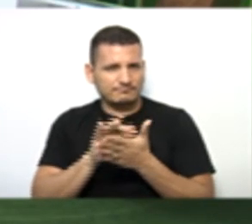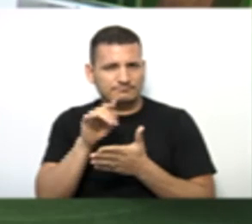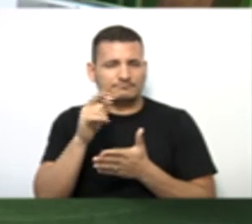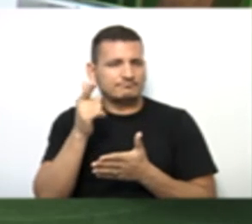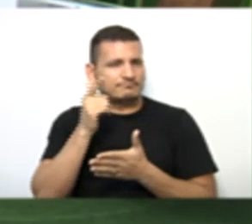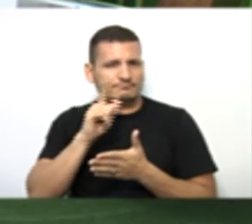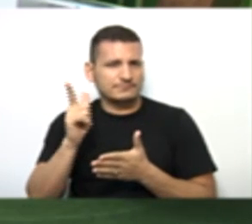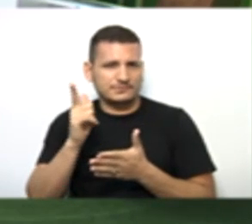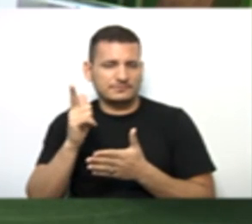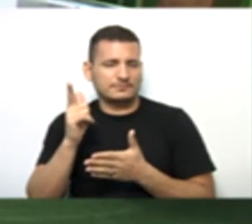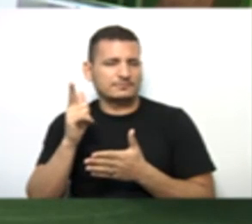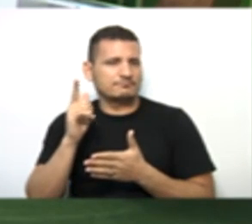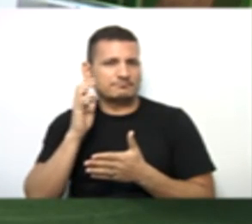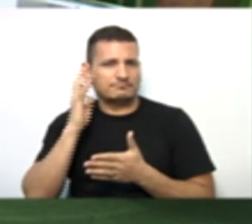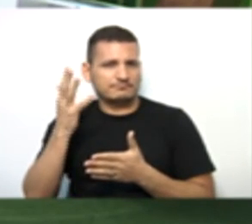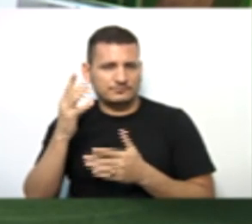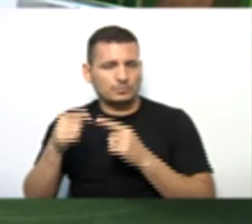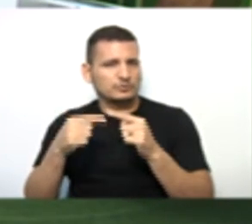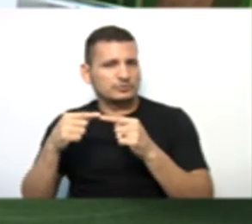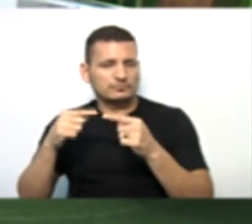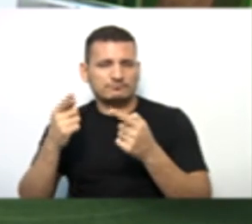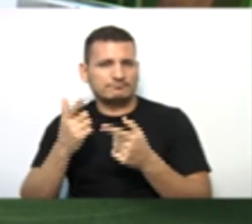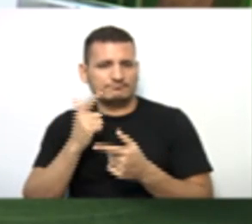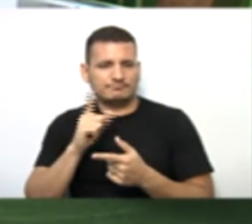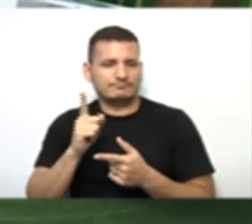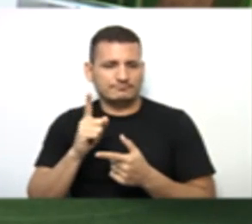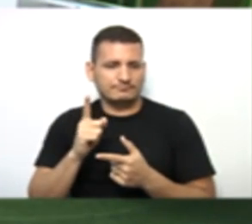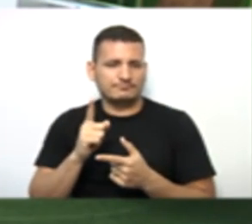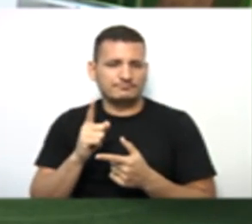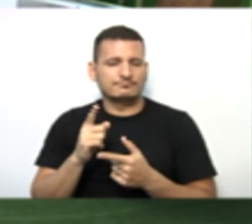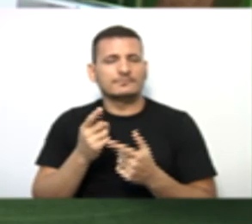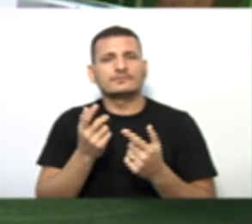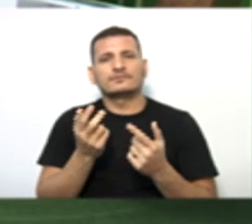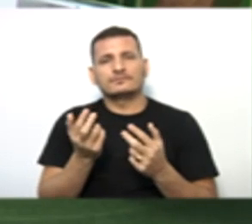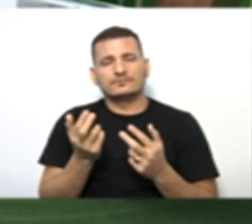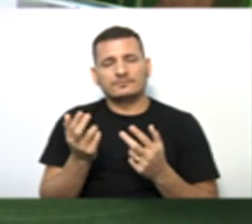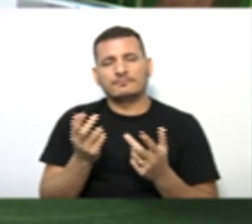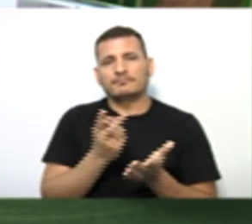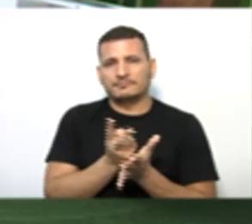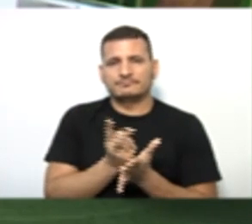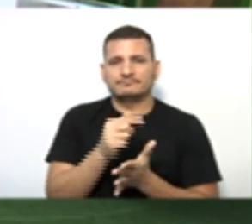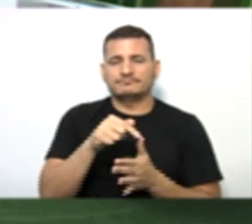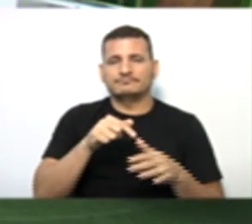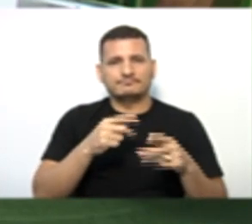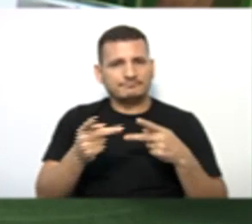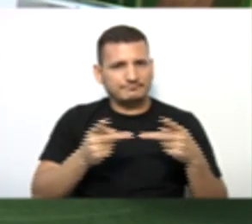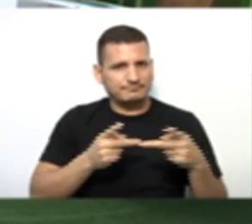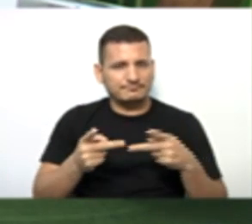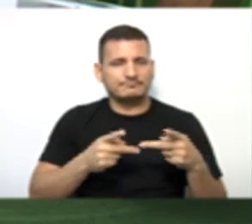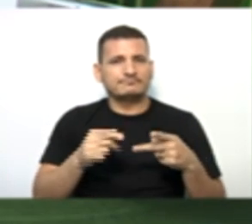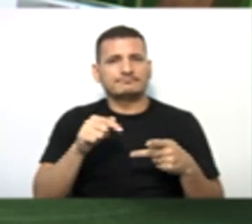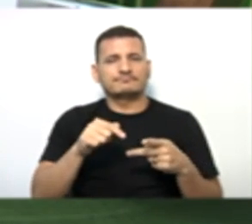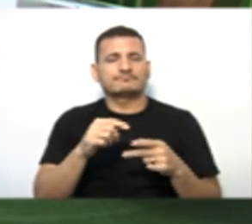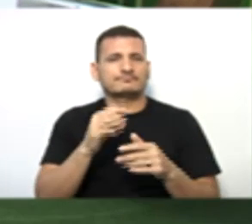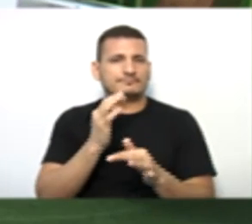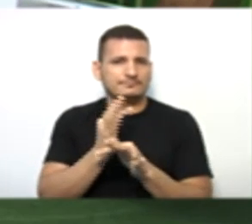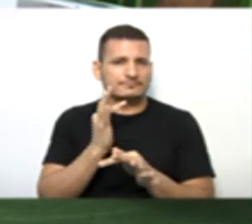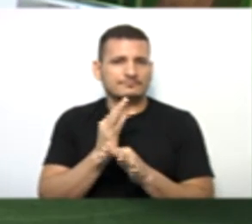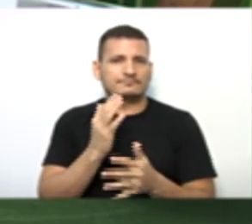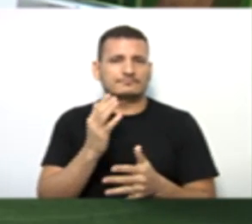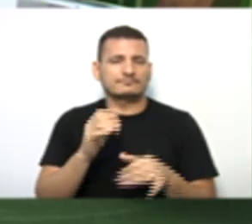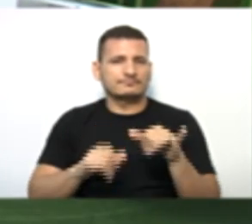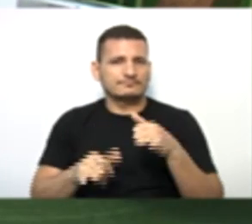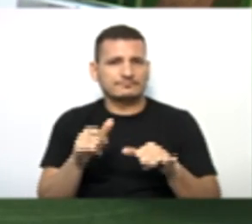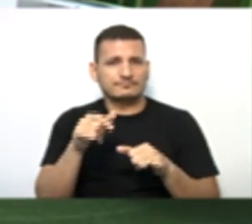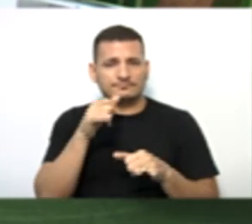consegue chegar a um objetivo final. É bem difícil. A mesma coisa se aplica para um projeto que você for fazer de química, de física.